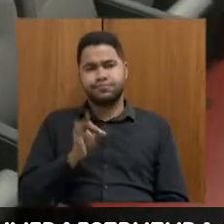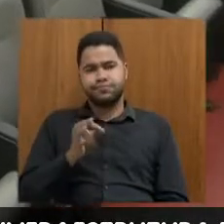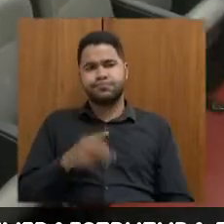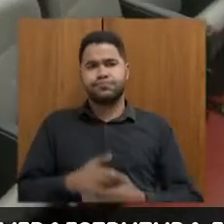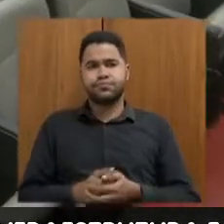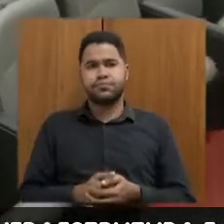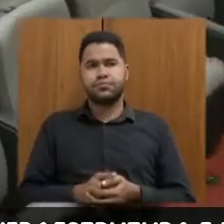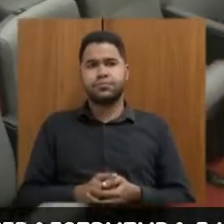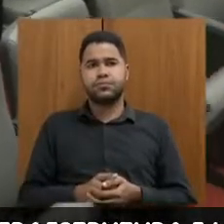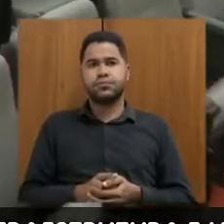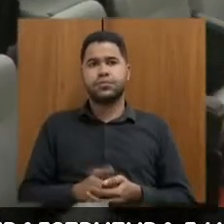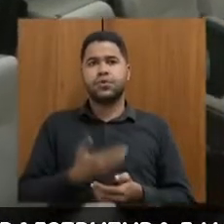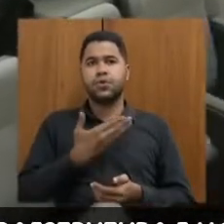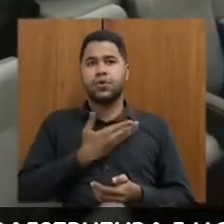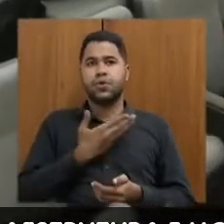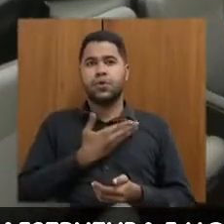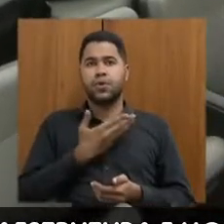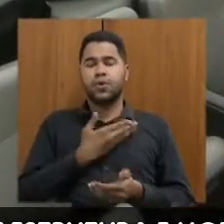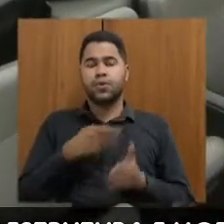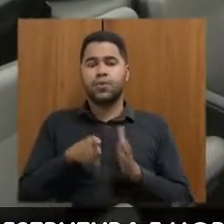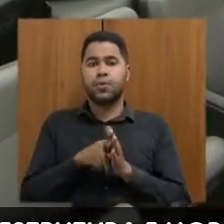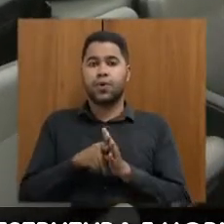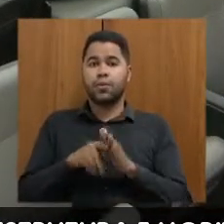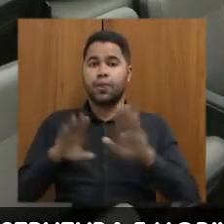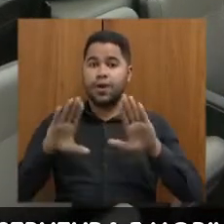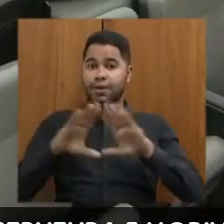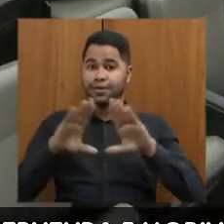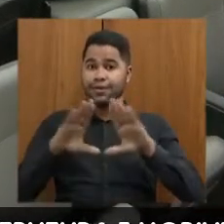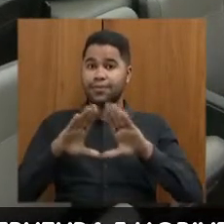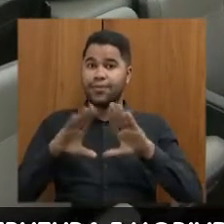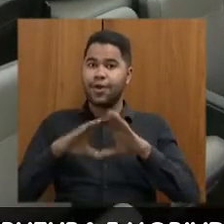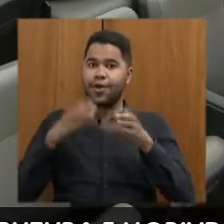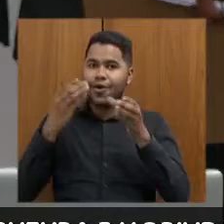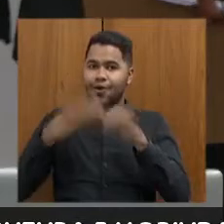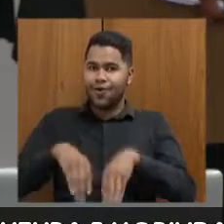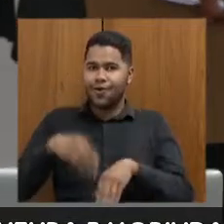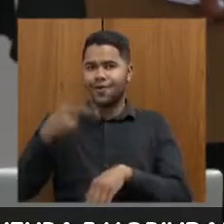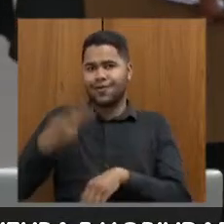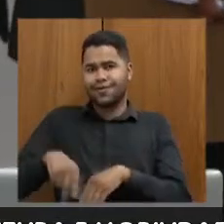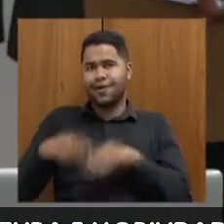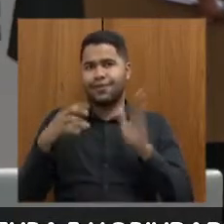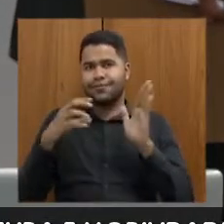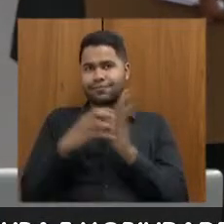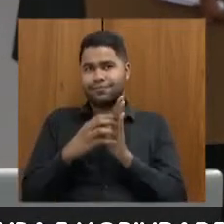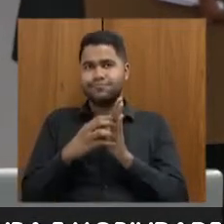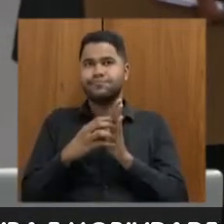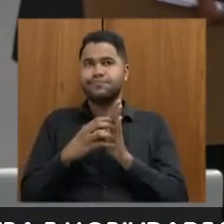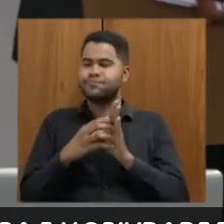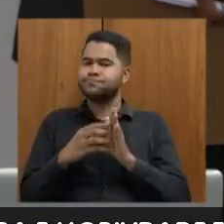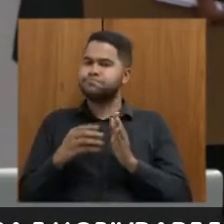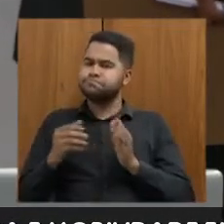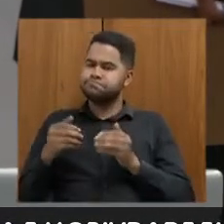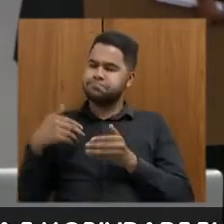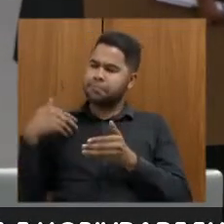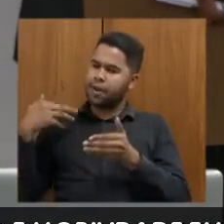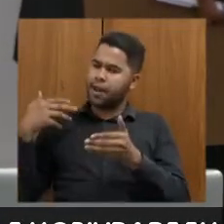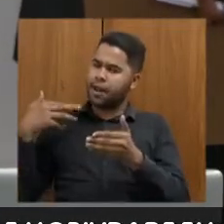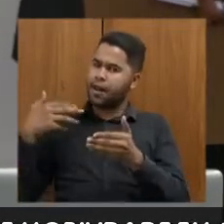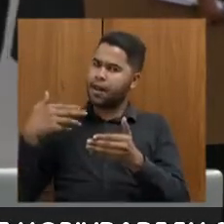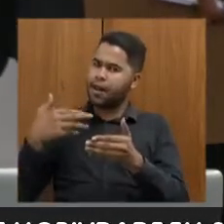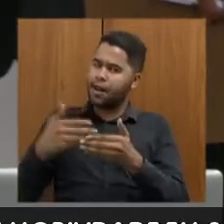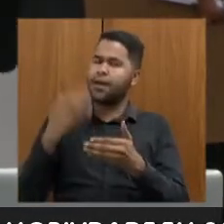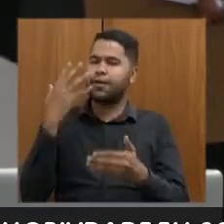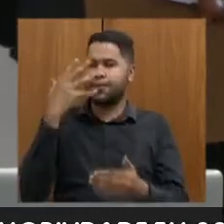colega do pessoal da Assembleia Legislativa né dos concursados da Assembleia Legislativa uma carreira bonita aqui na Assembleia